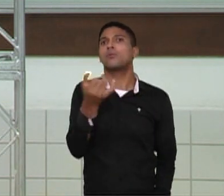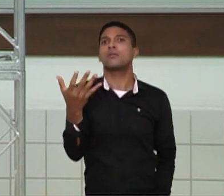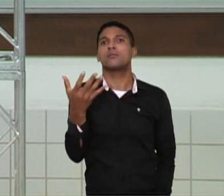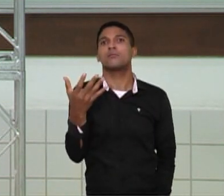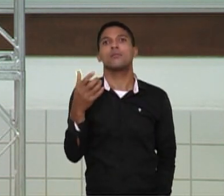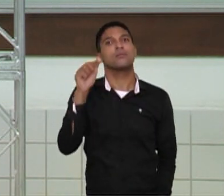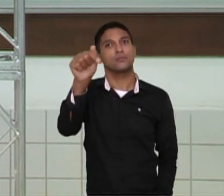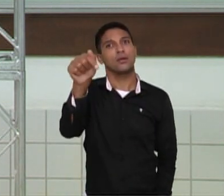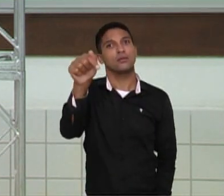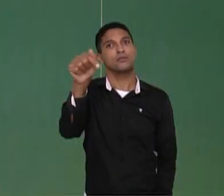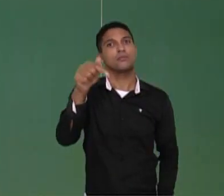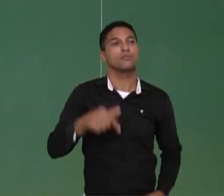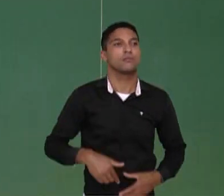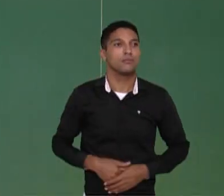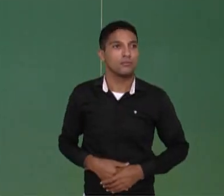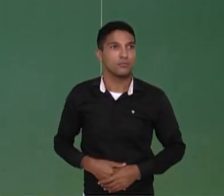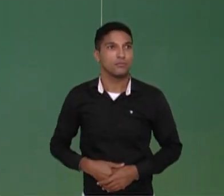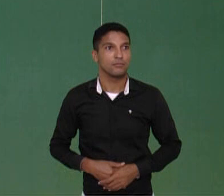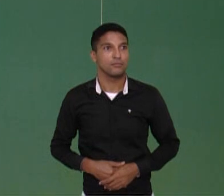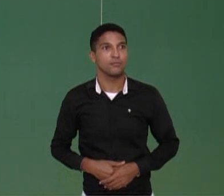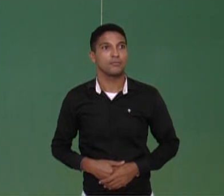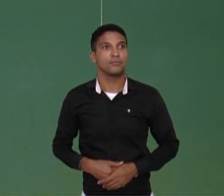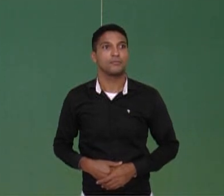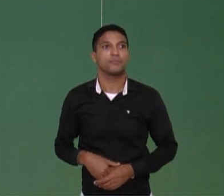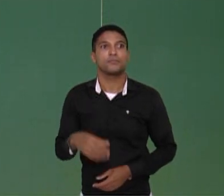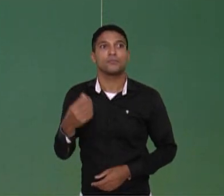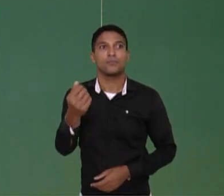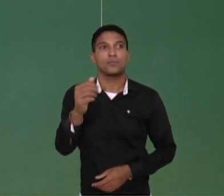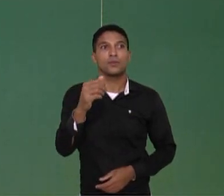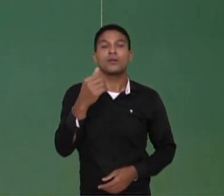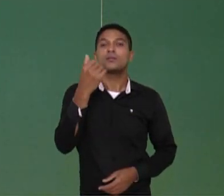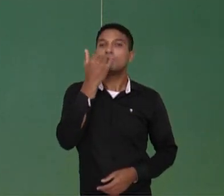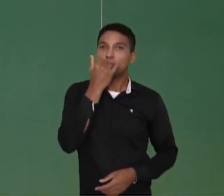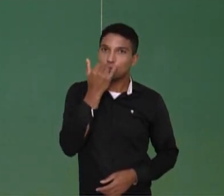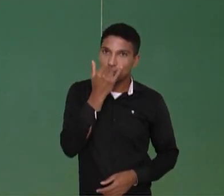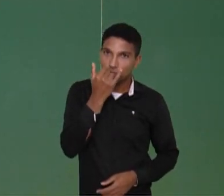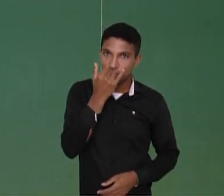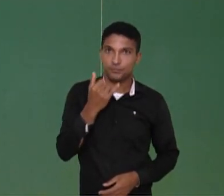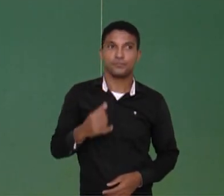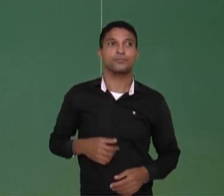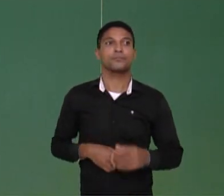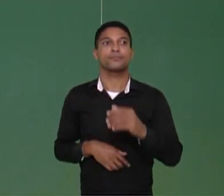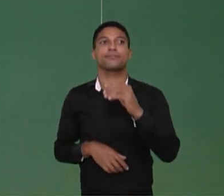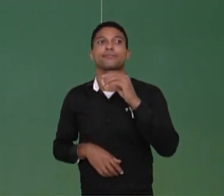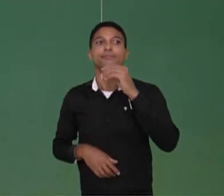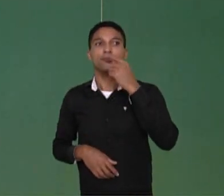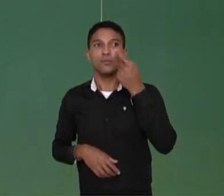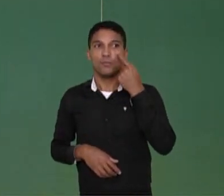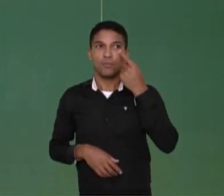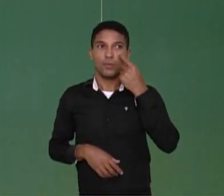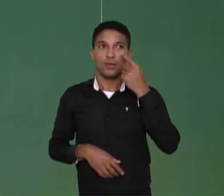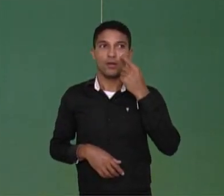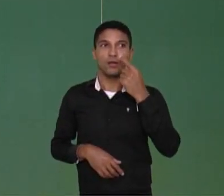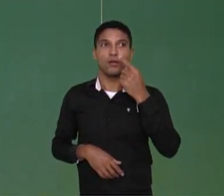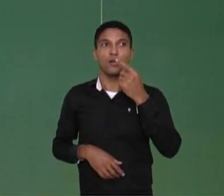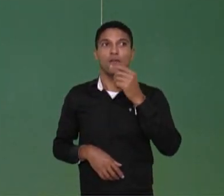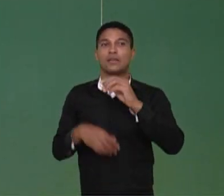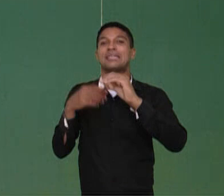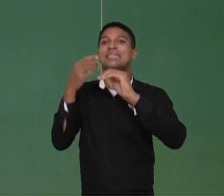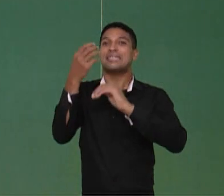número, a fração equivalente. 35 dividido por 7 dá 5, vezes 3,